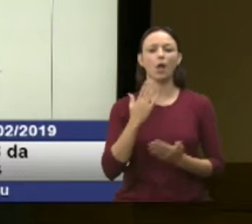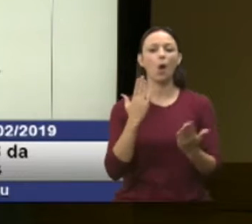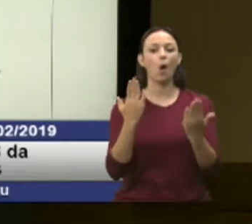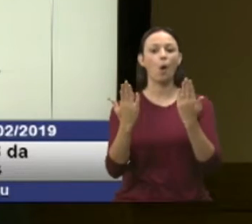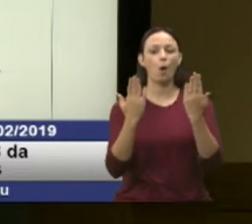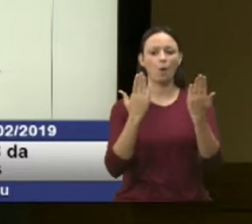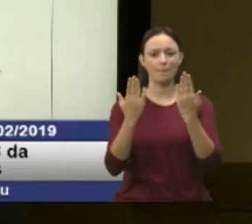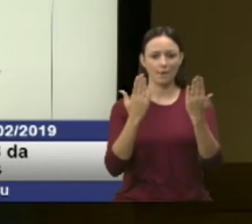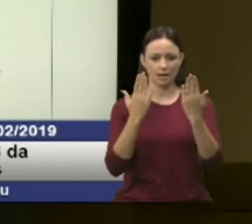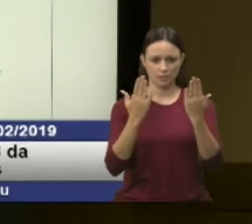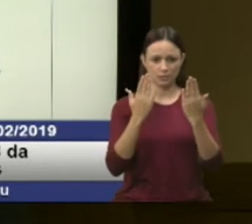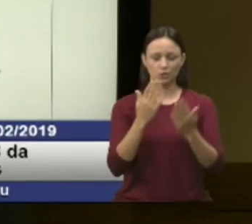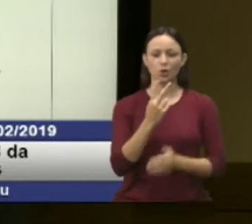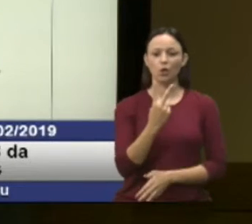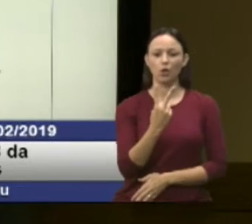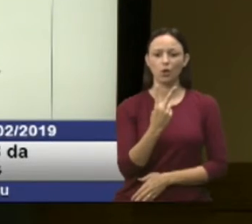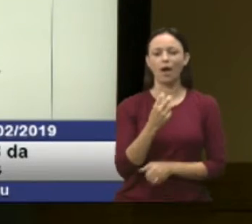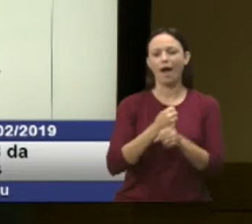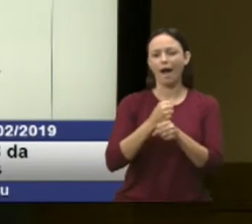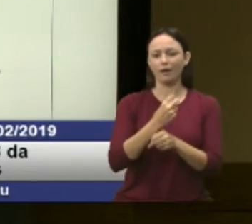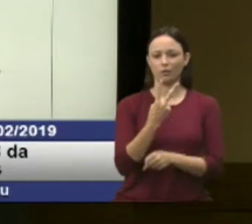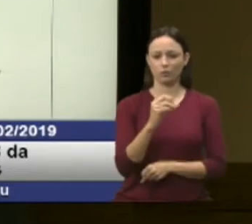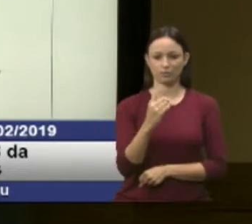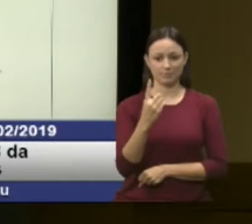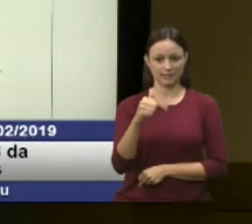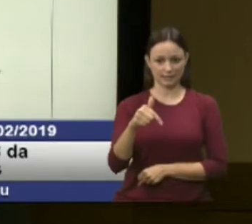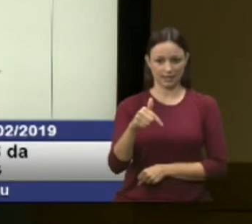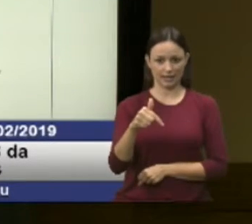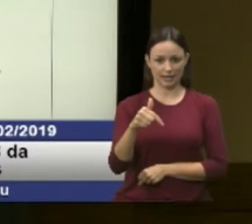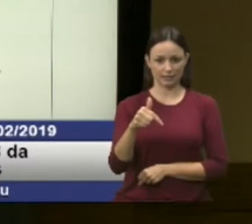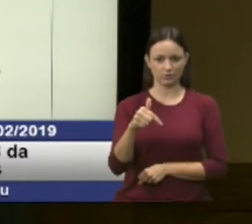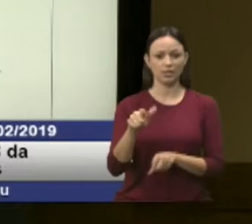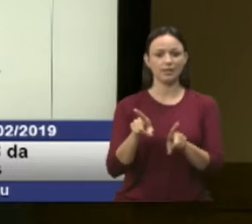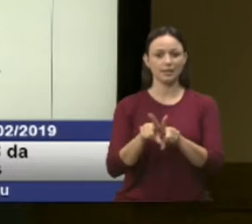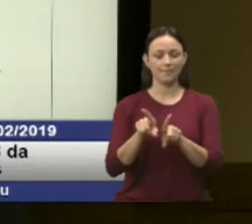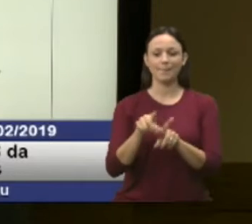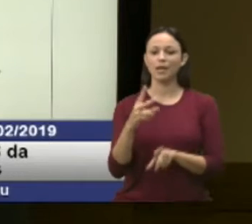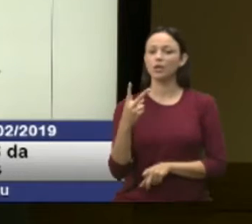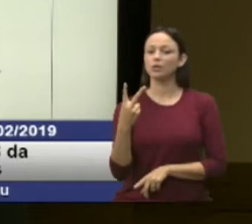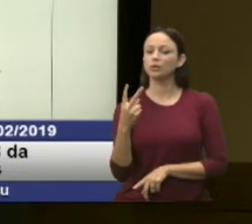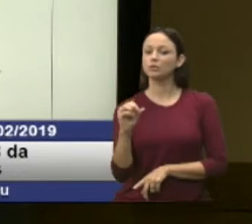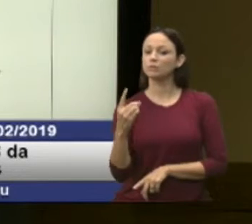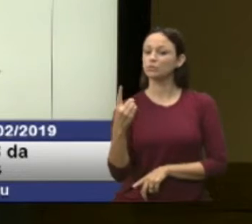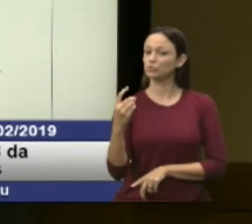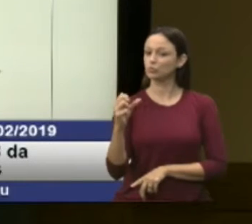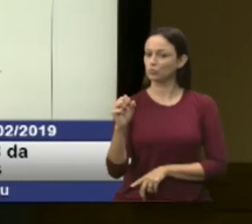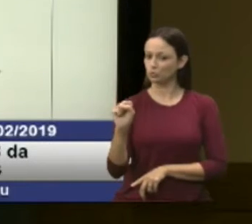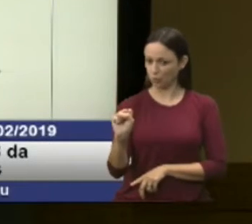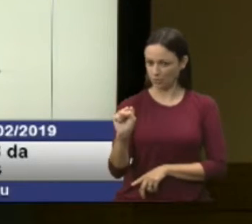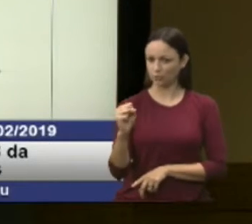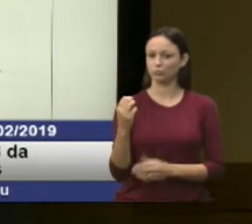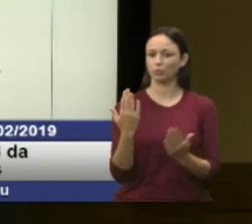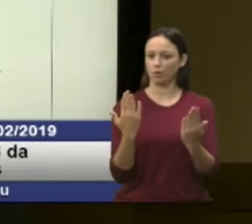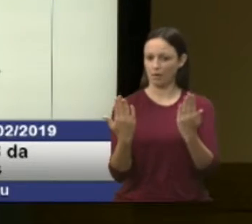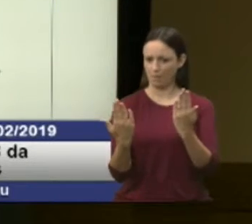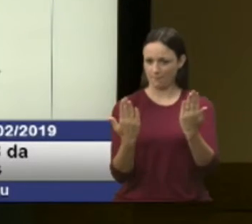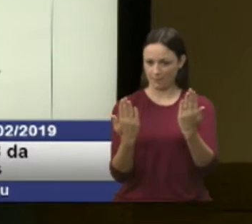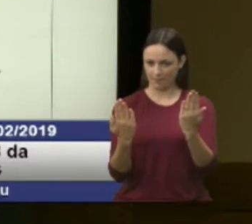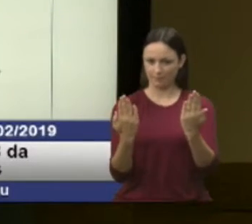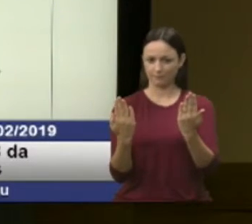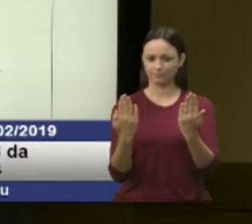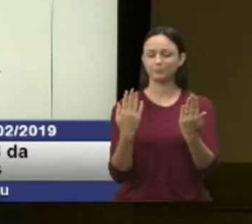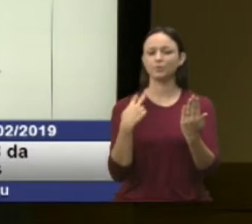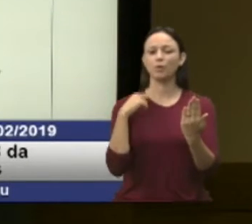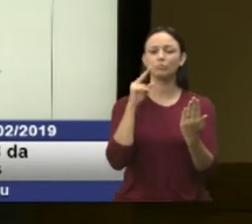dos exercícios de 2017 e 2018, a qual nós verificamos